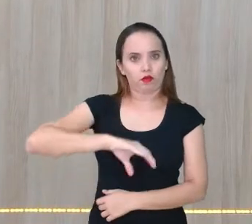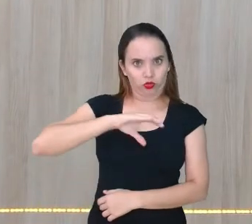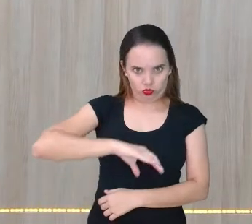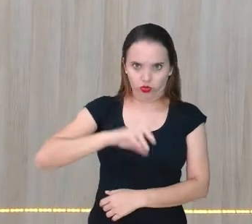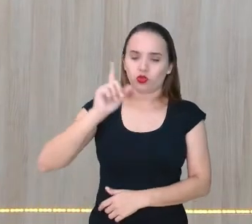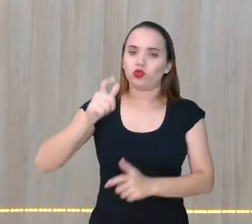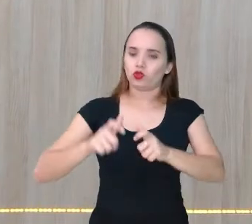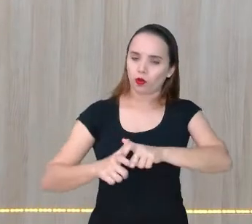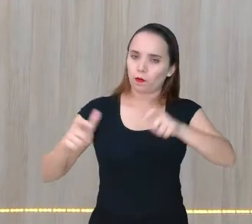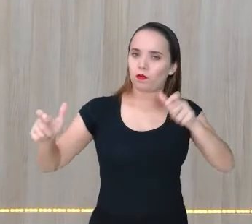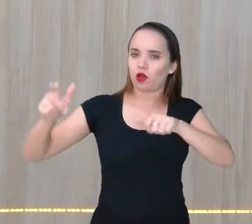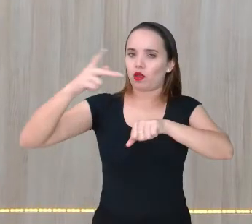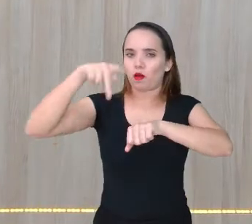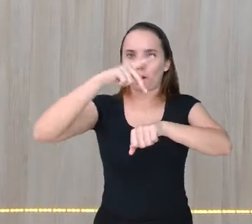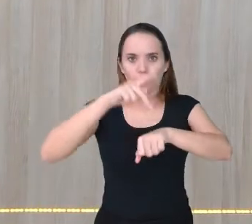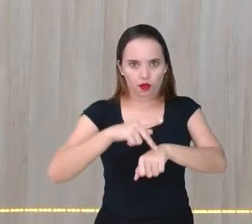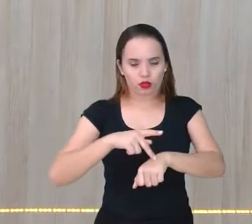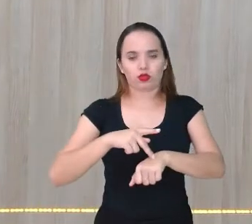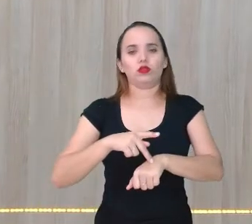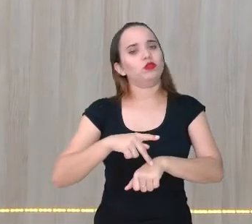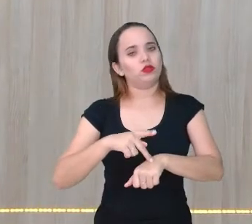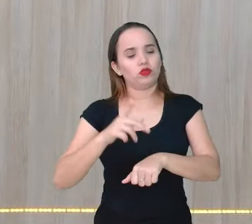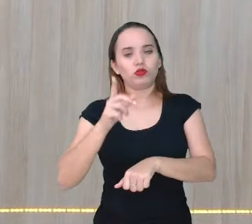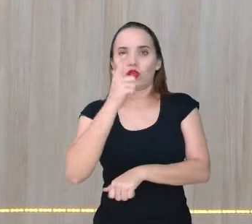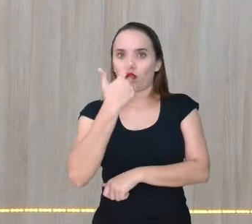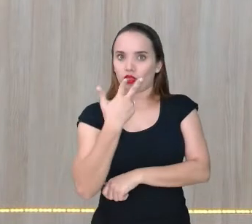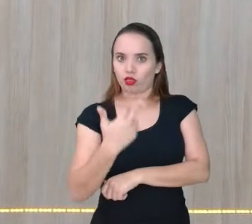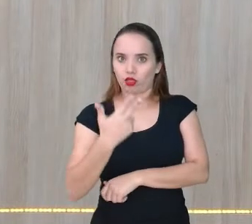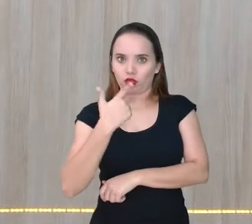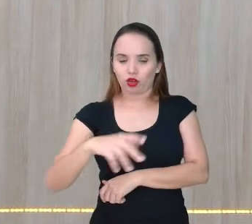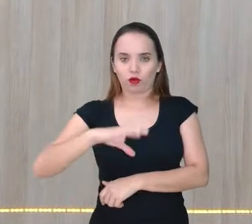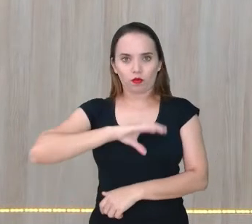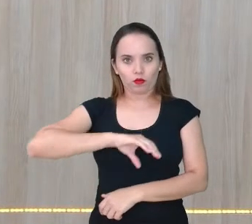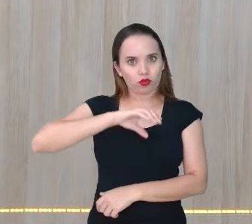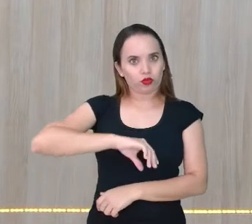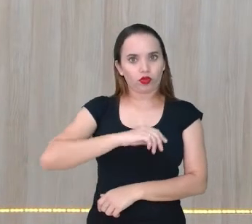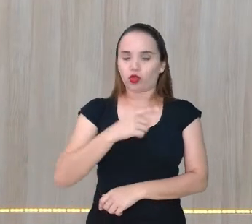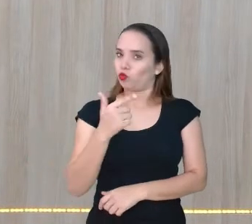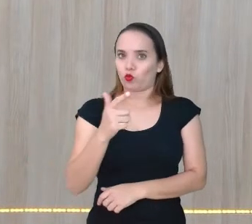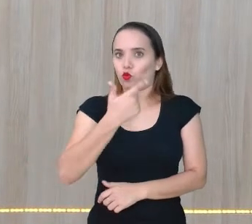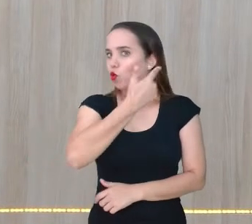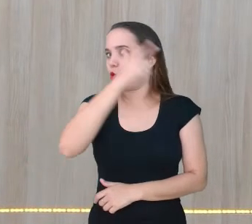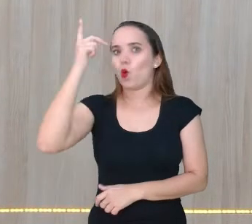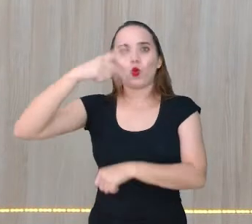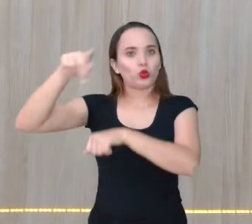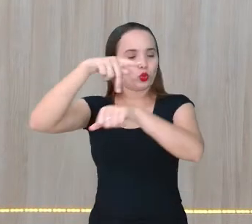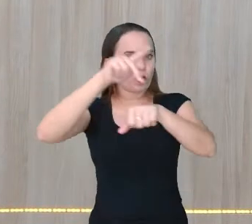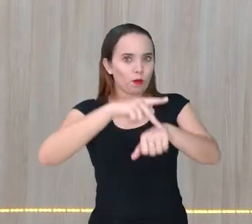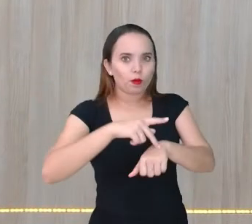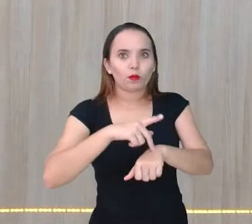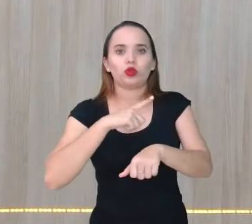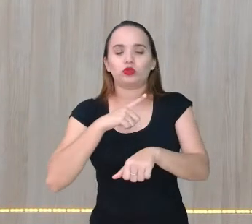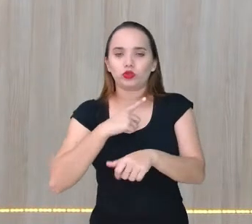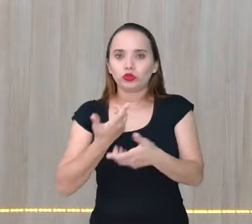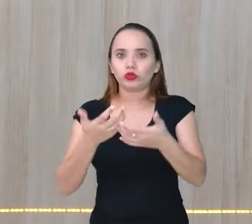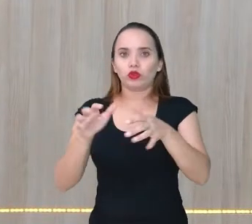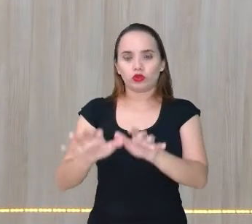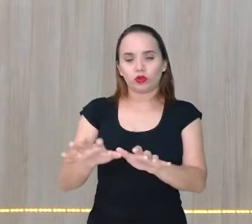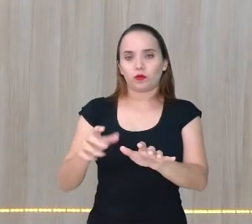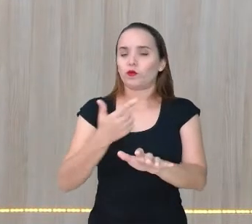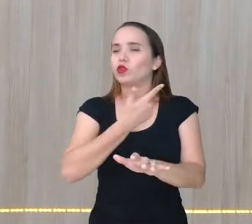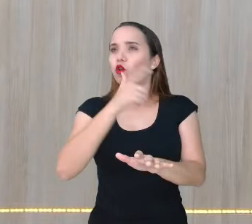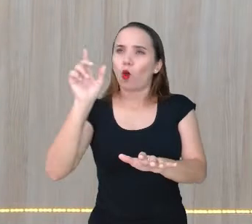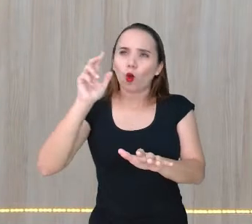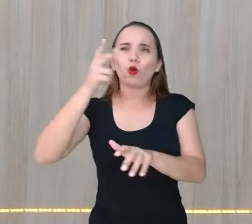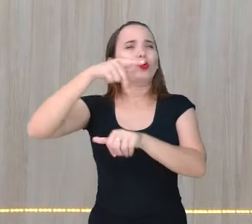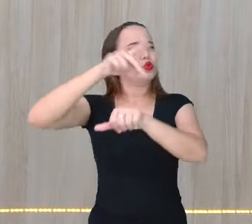América. E não tem outro país. No restante fala inglês, na Guiana, Suriname, a Guiana